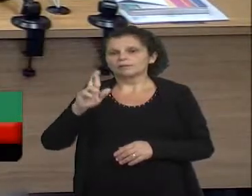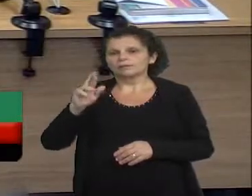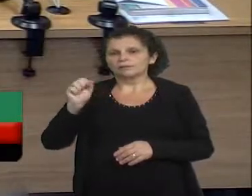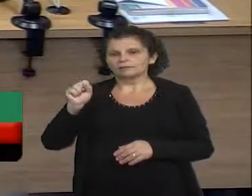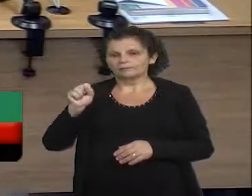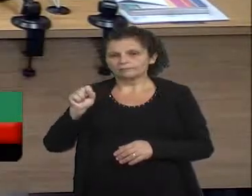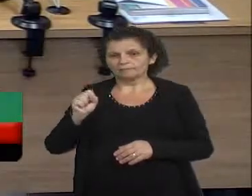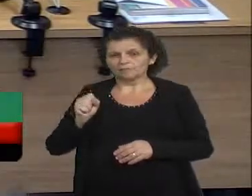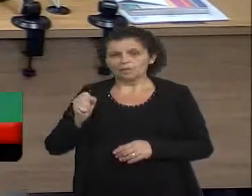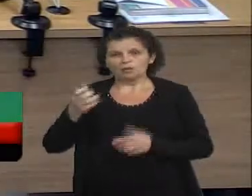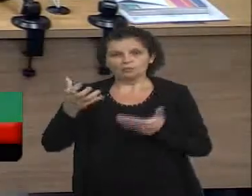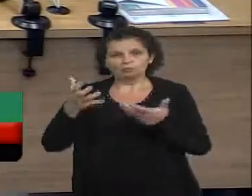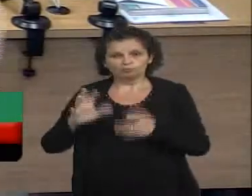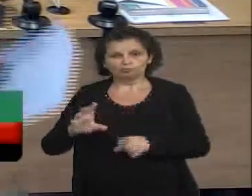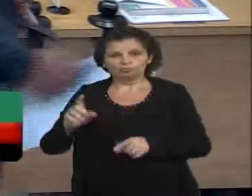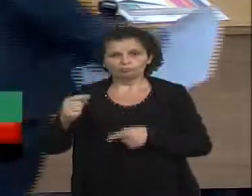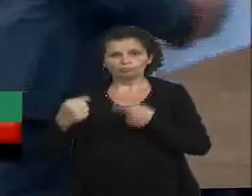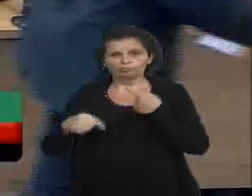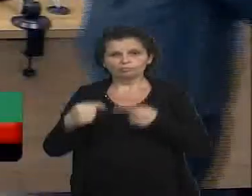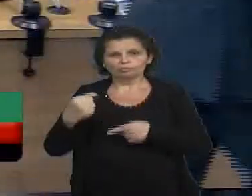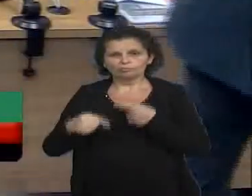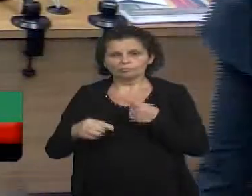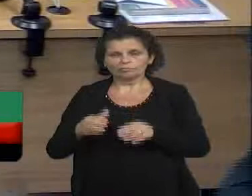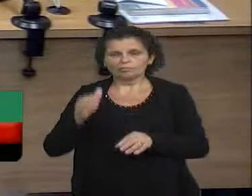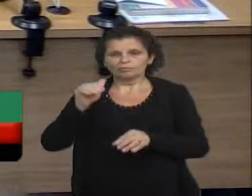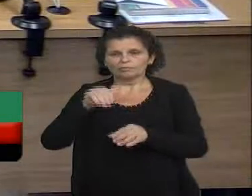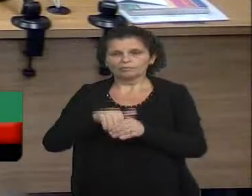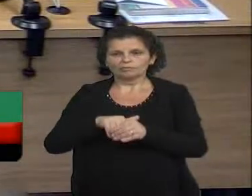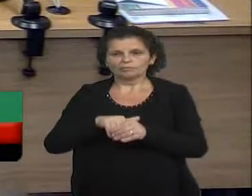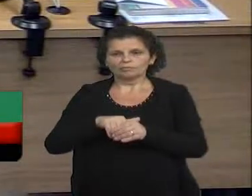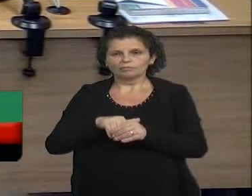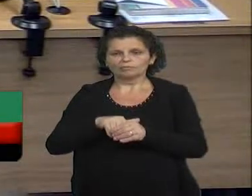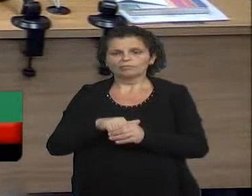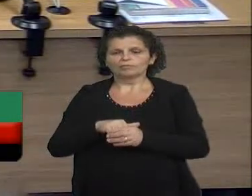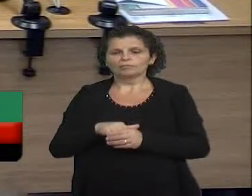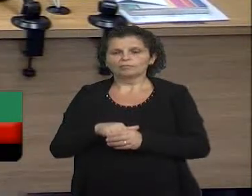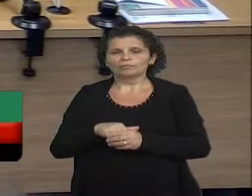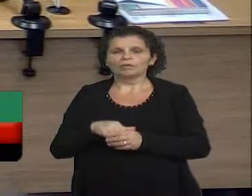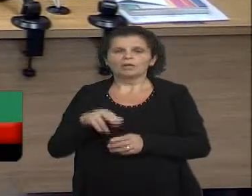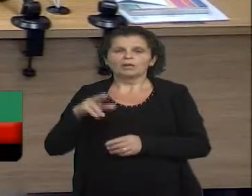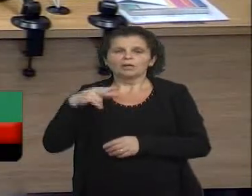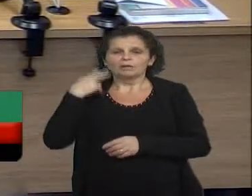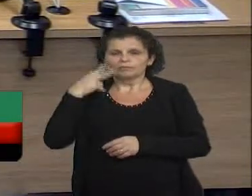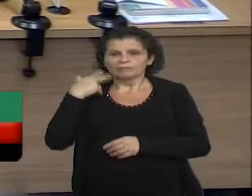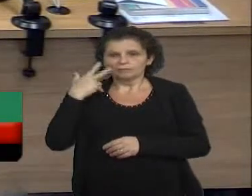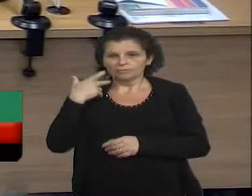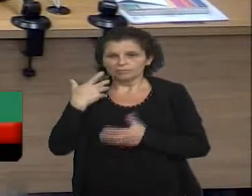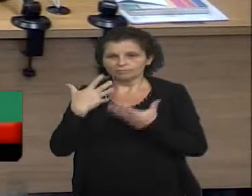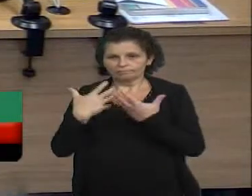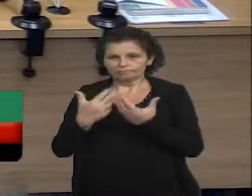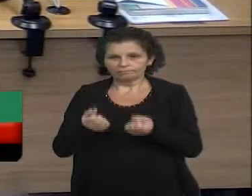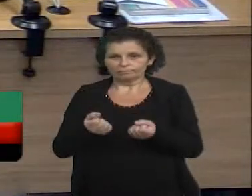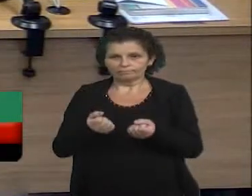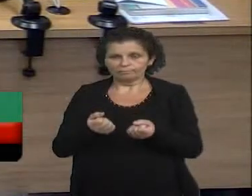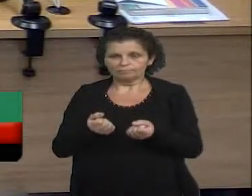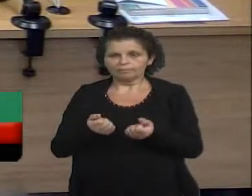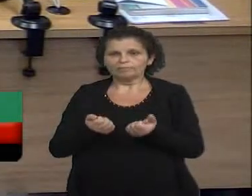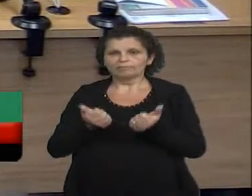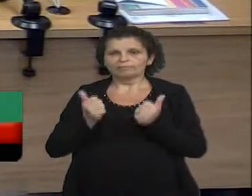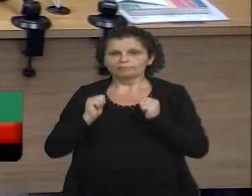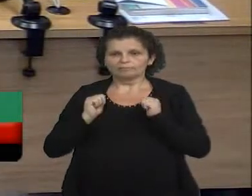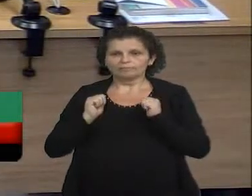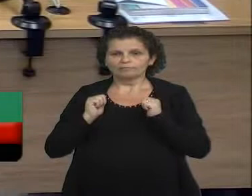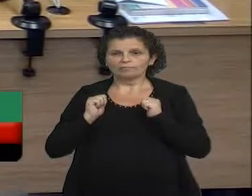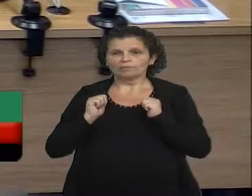Não havendo quem queira discutir, está em votação. Os vereadores favoráveis permaneçam